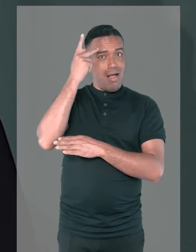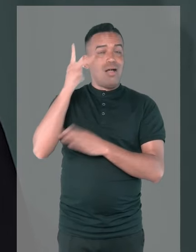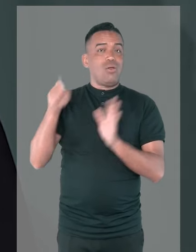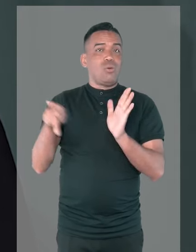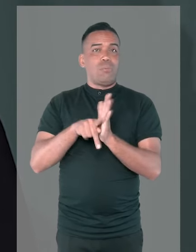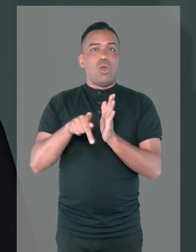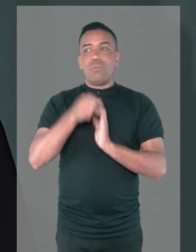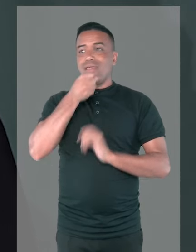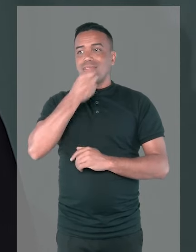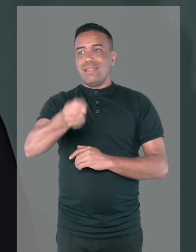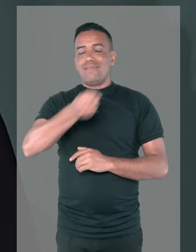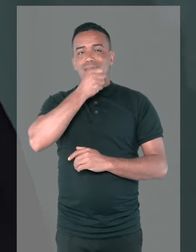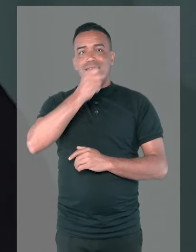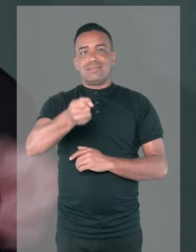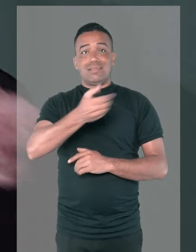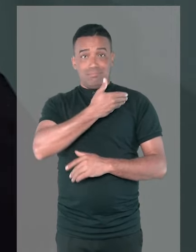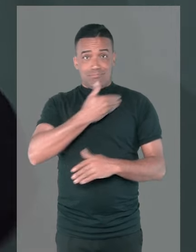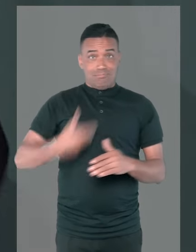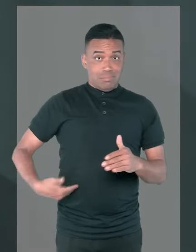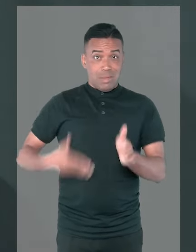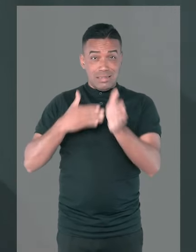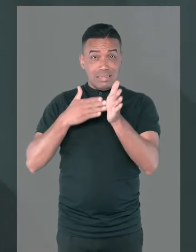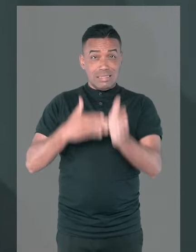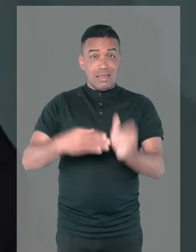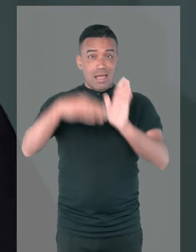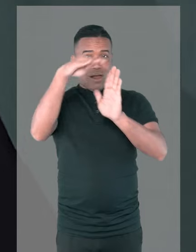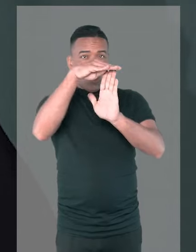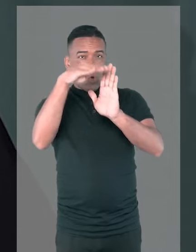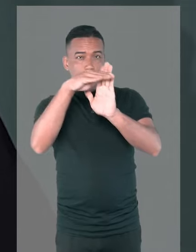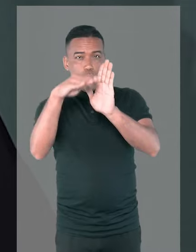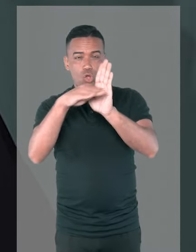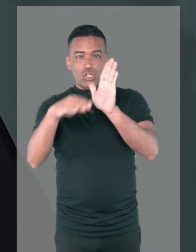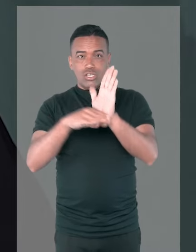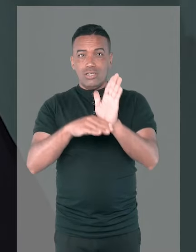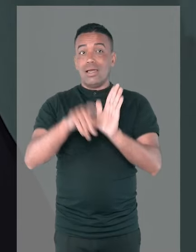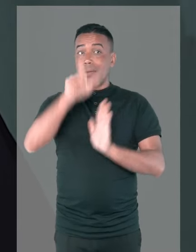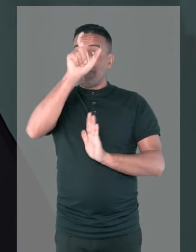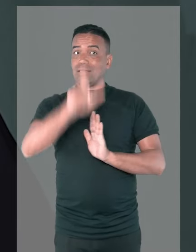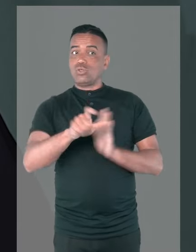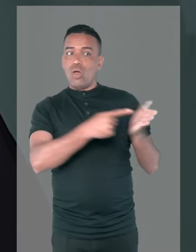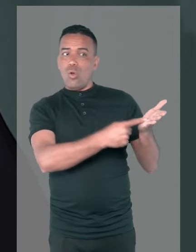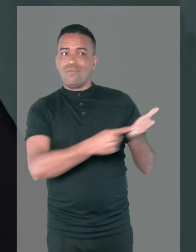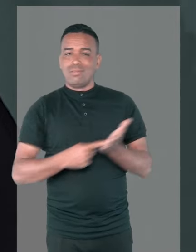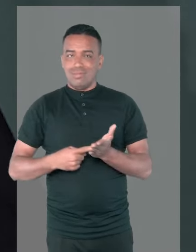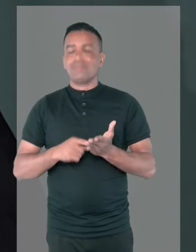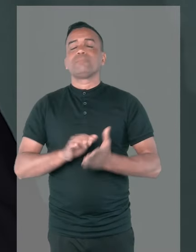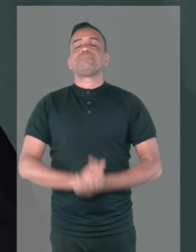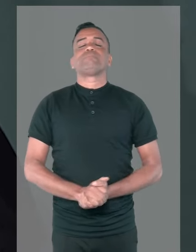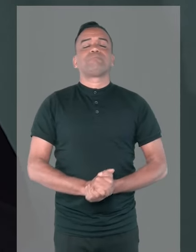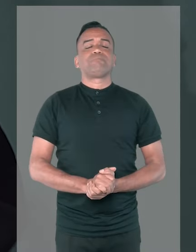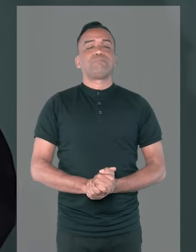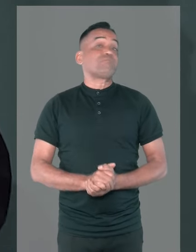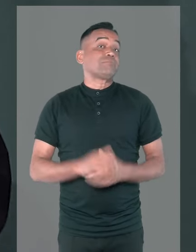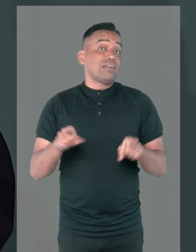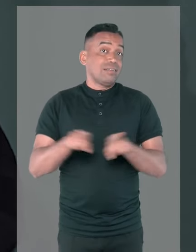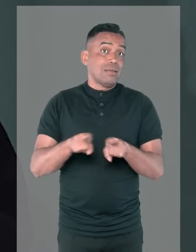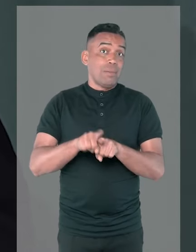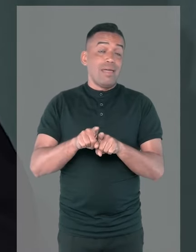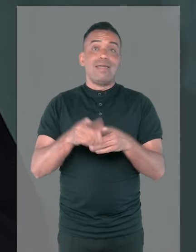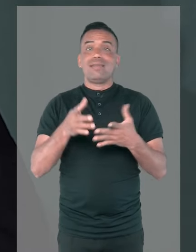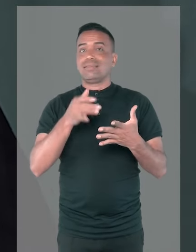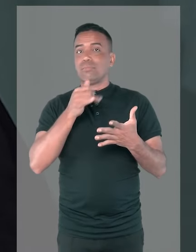de entrevista pública, mas que seguia a cronologia da obra do convidado, sendo intercalado